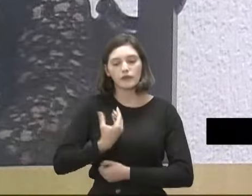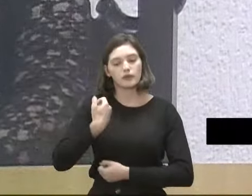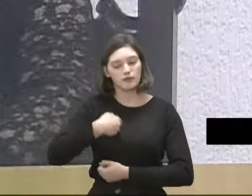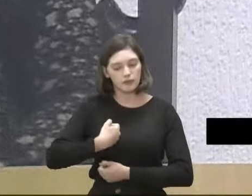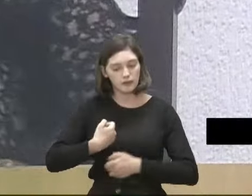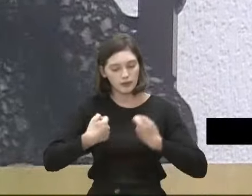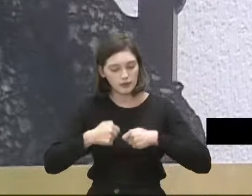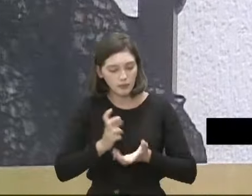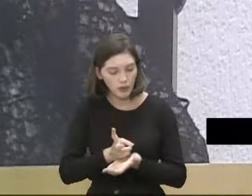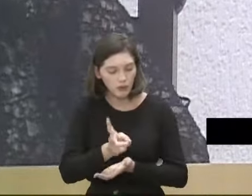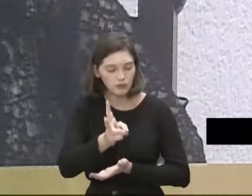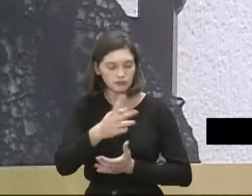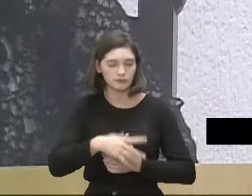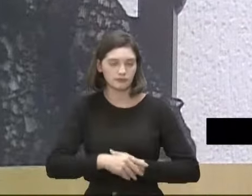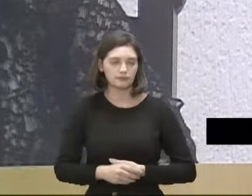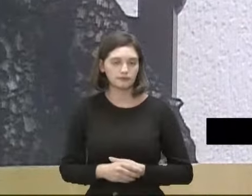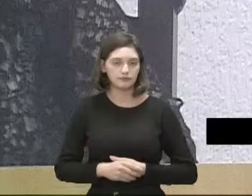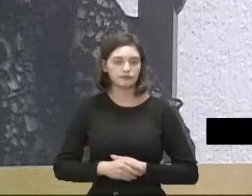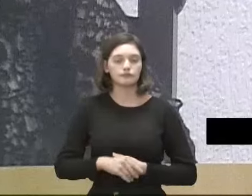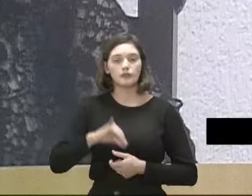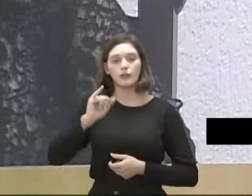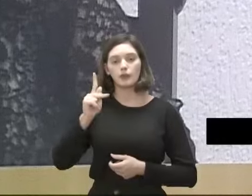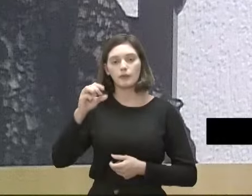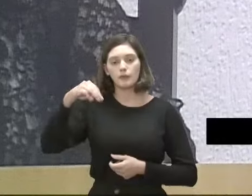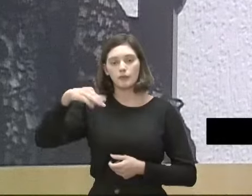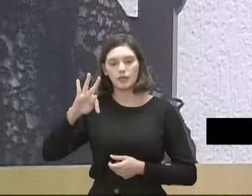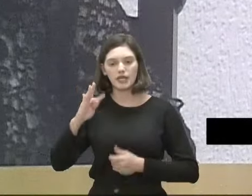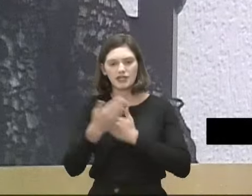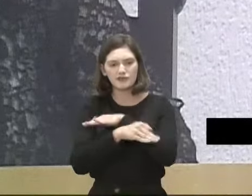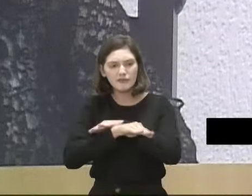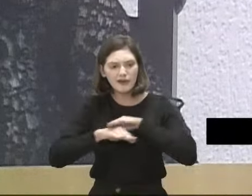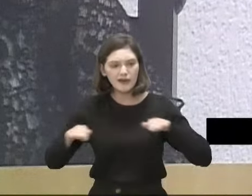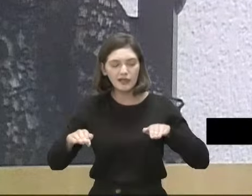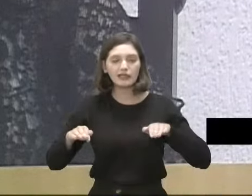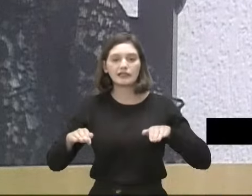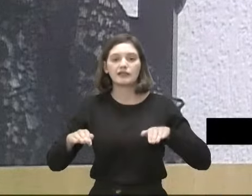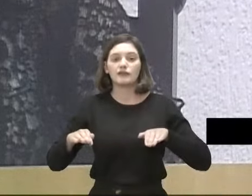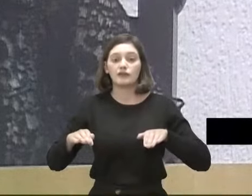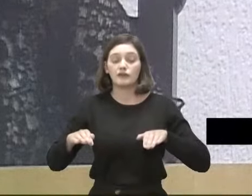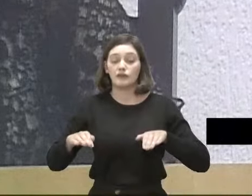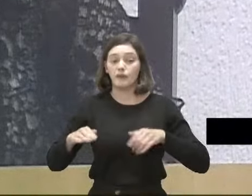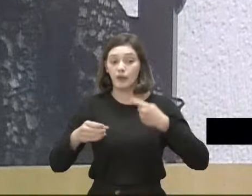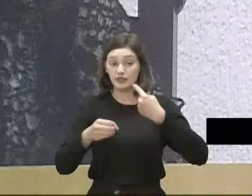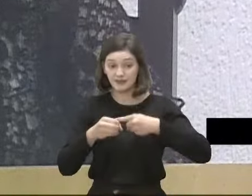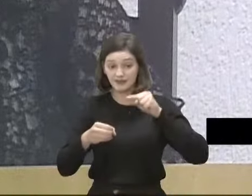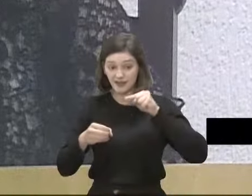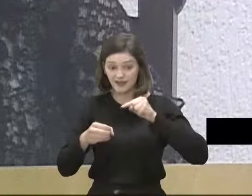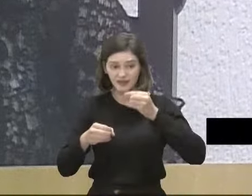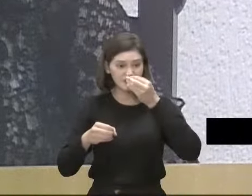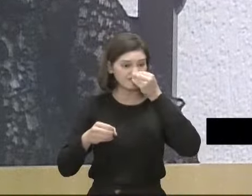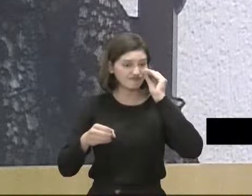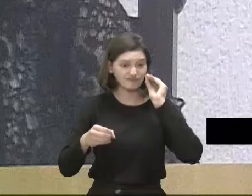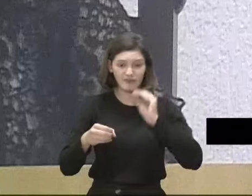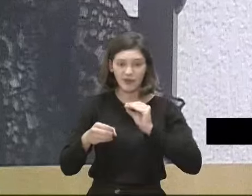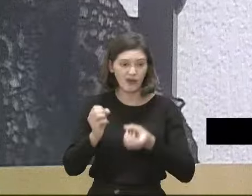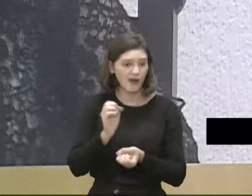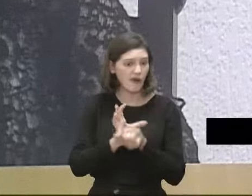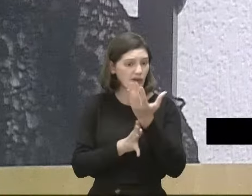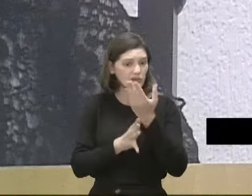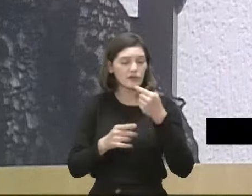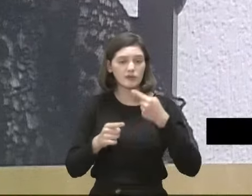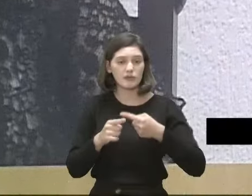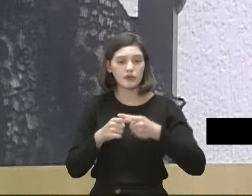necessária. O Instituto ser extinto vai ser para o município o pior cenário.